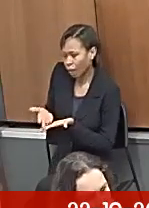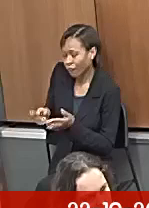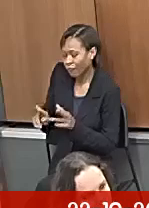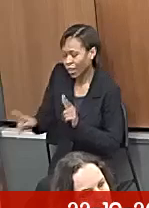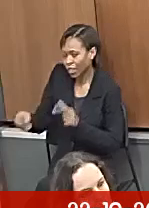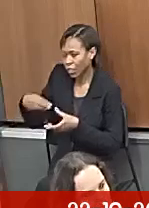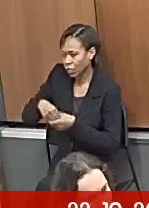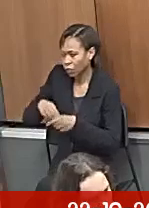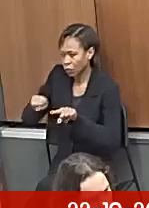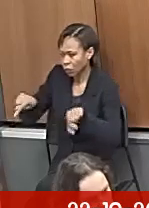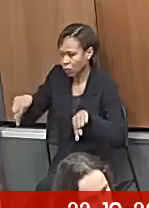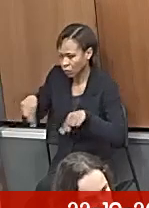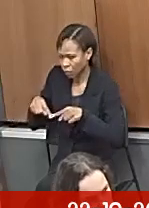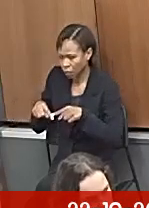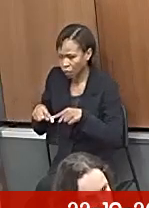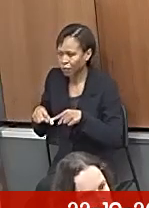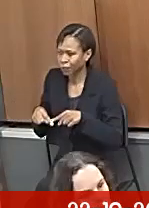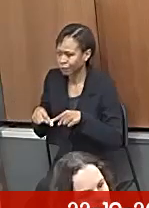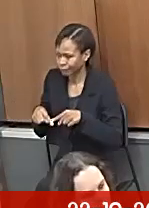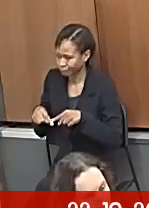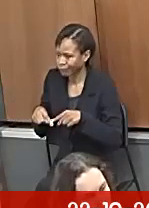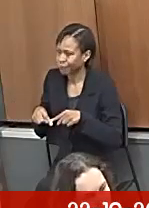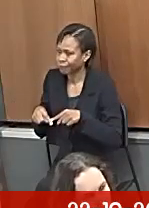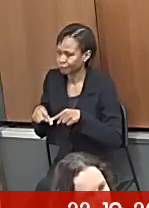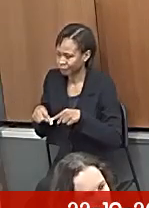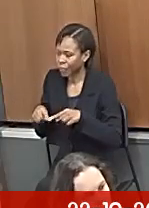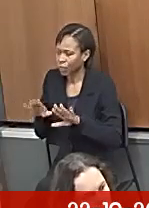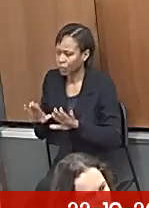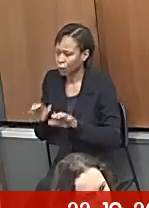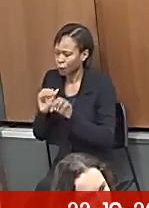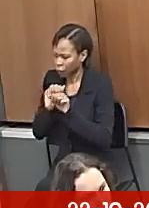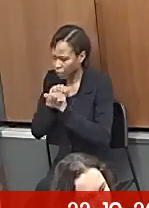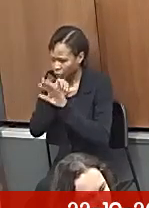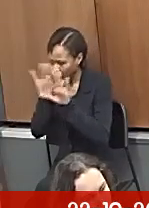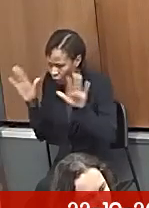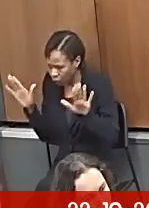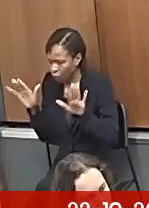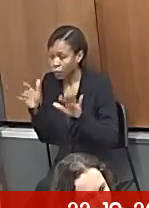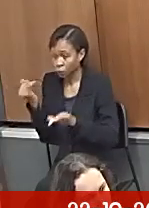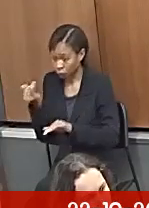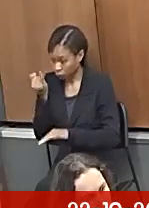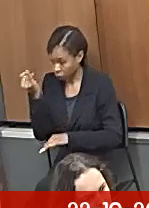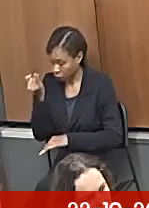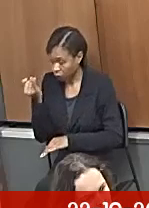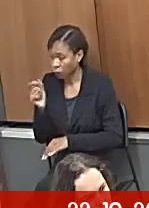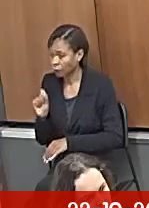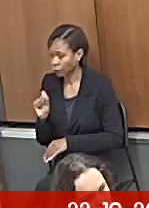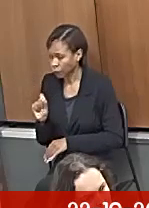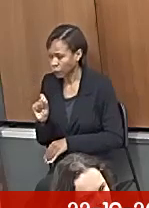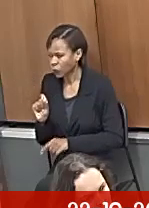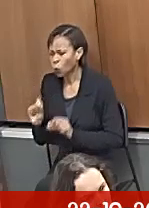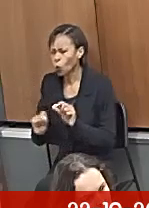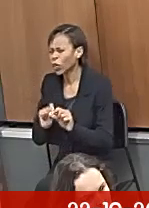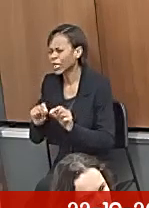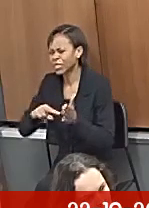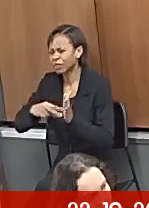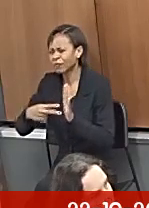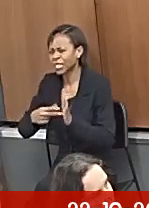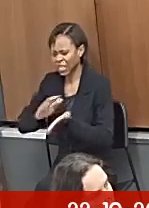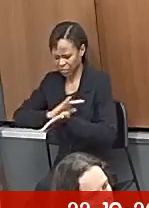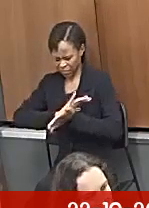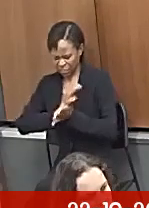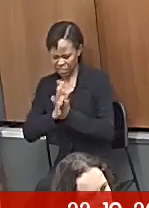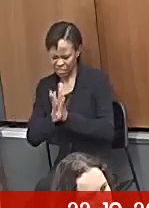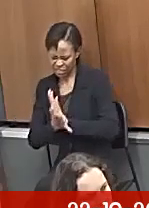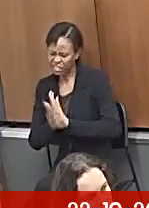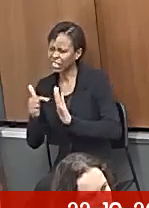aula, quando isso não se justifica. Então, só para deixar muito claro aqui também, isso é importante a gente dizer, o que é considerar